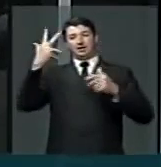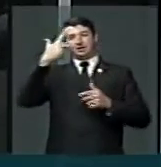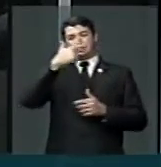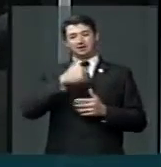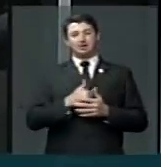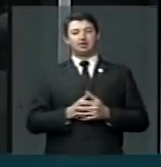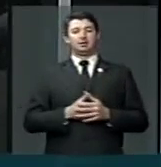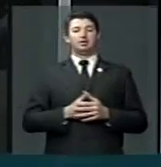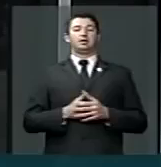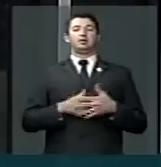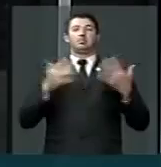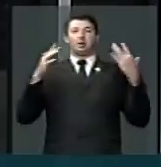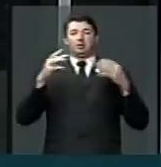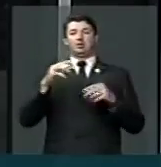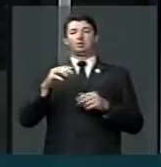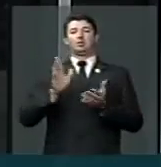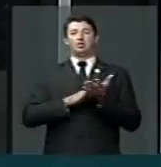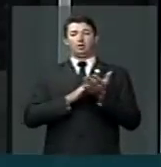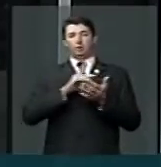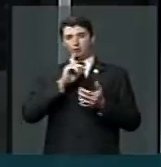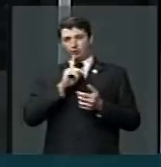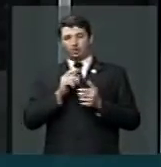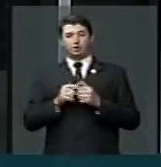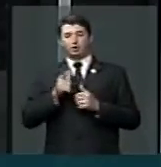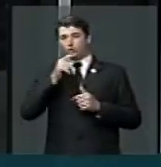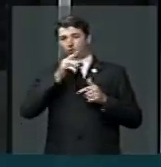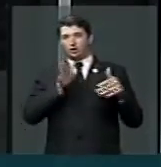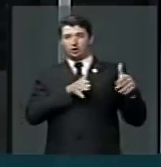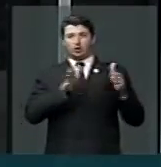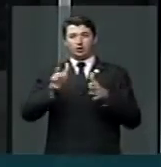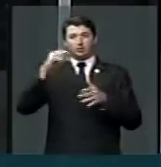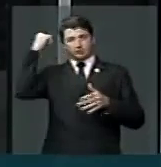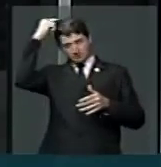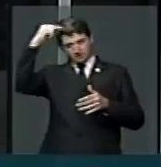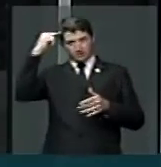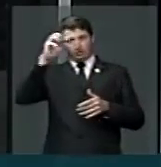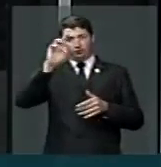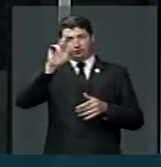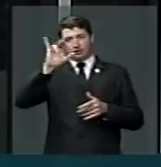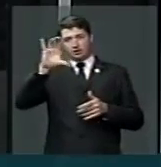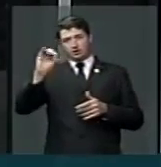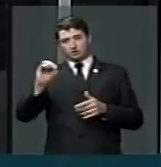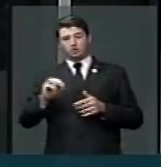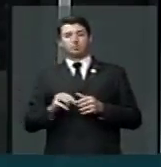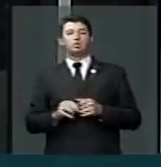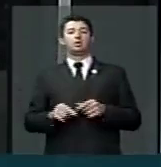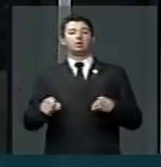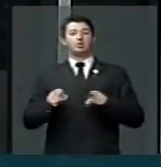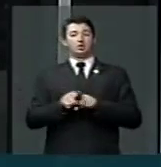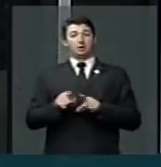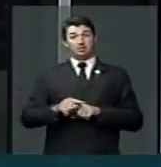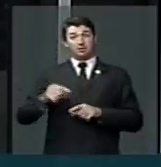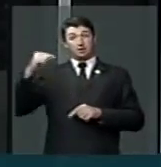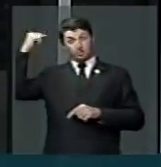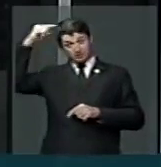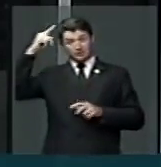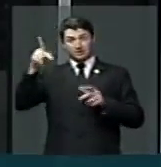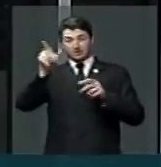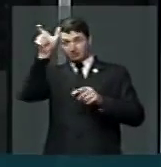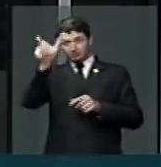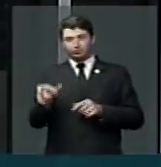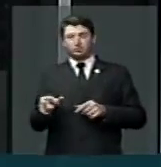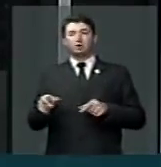presidente, em comemoração aos aniversários do Rio São Francisco, em homenagem ao santo, ao